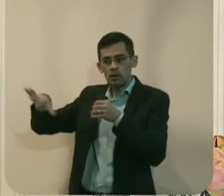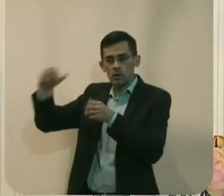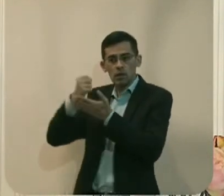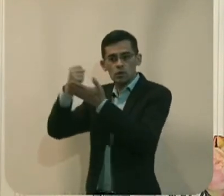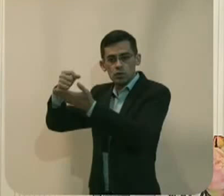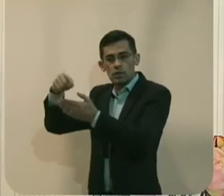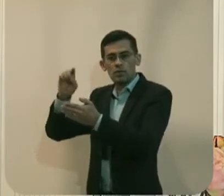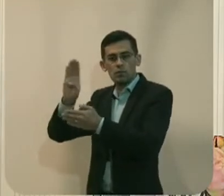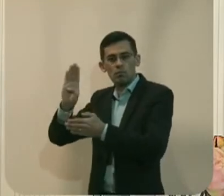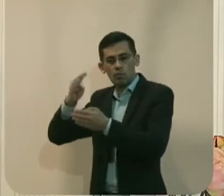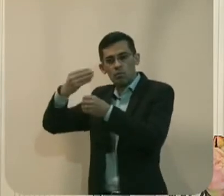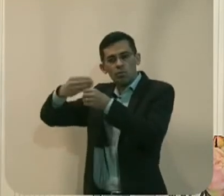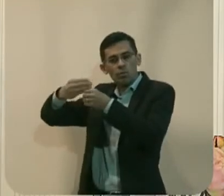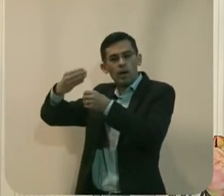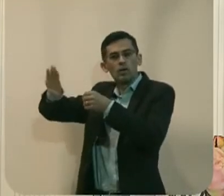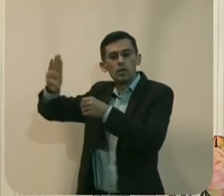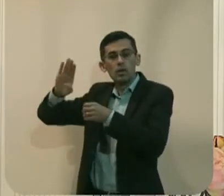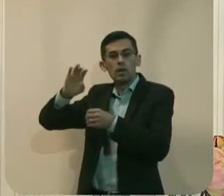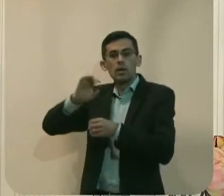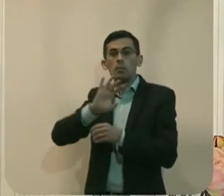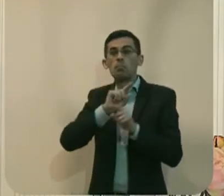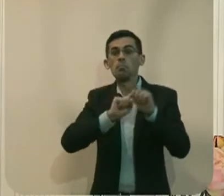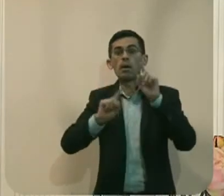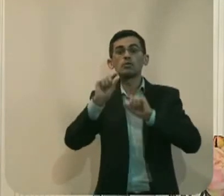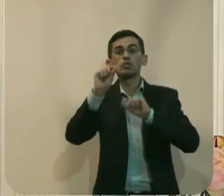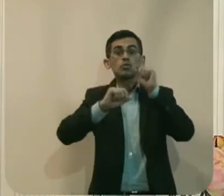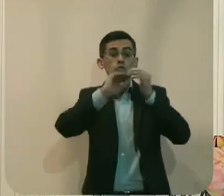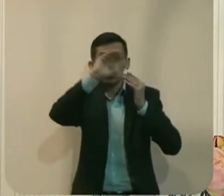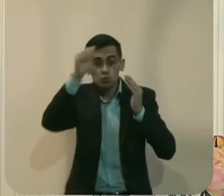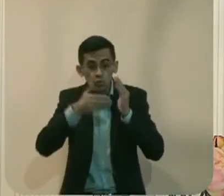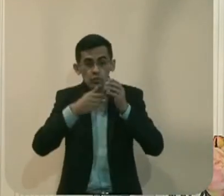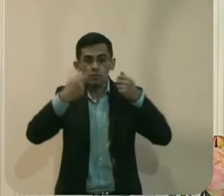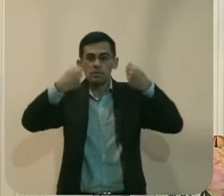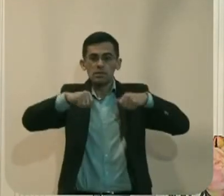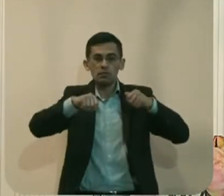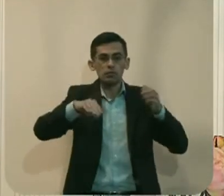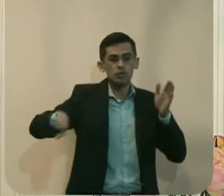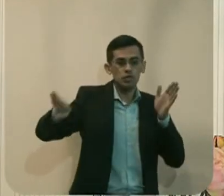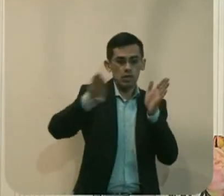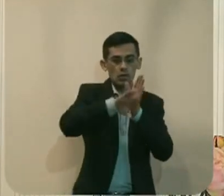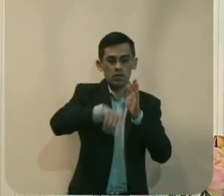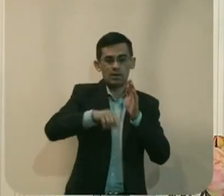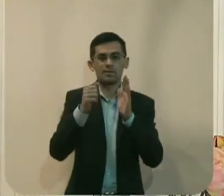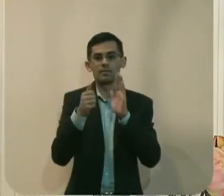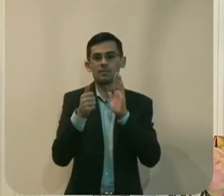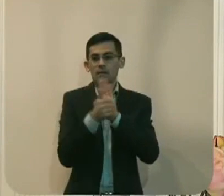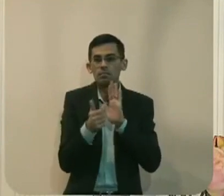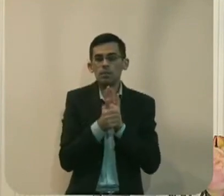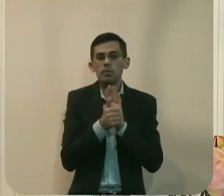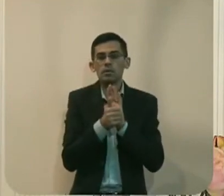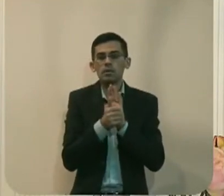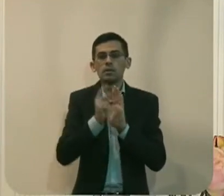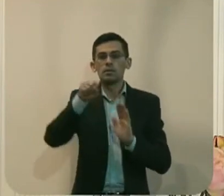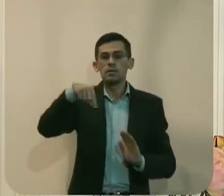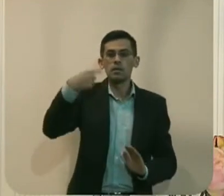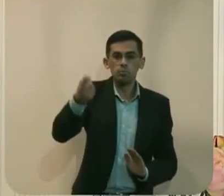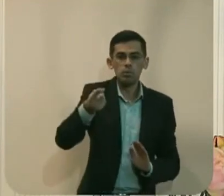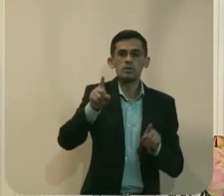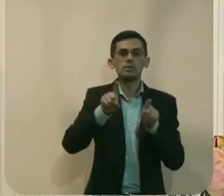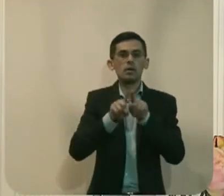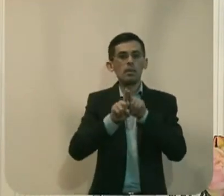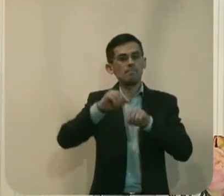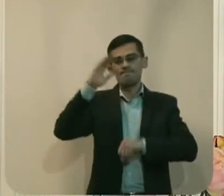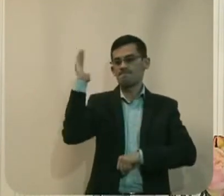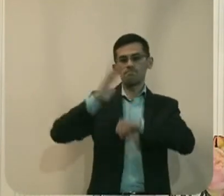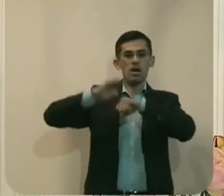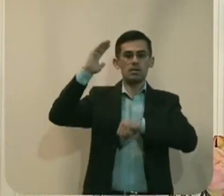assiste, e em questão de minutos, tudo que a gente precisava chegou na porta da igreja, e depois ainda